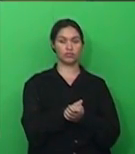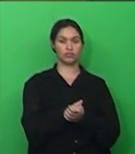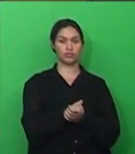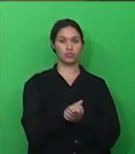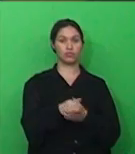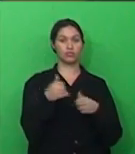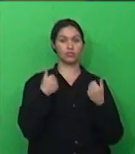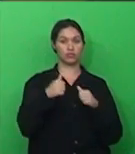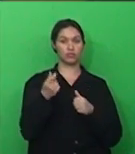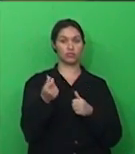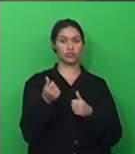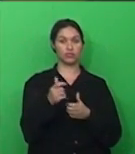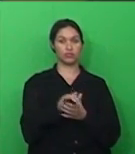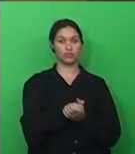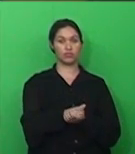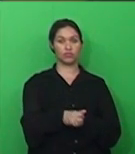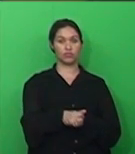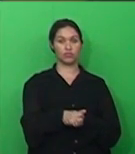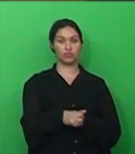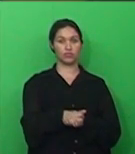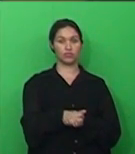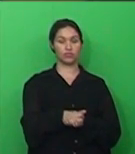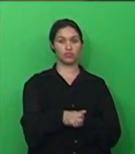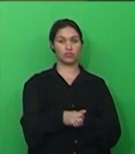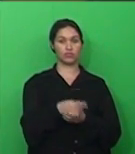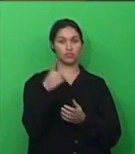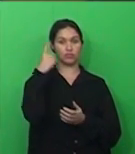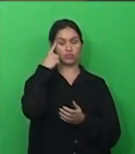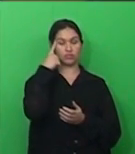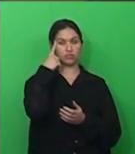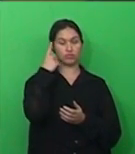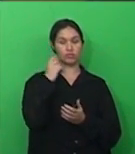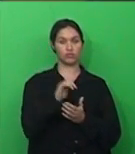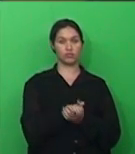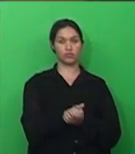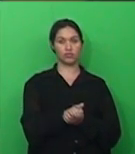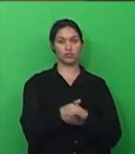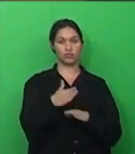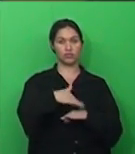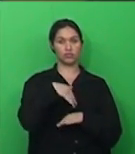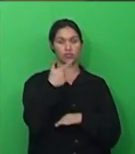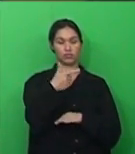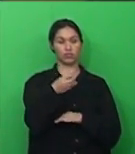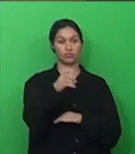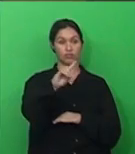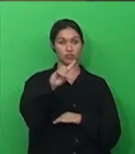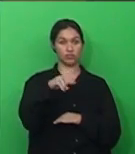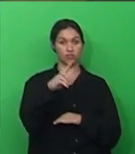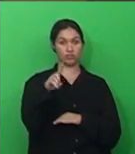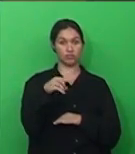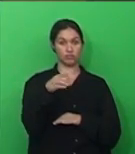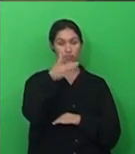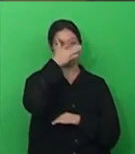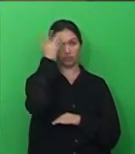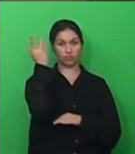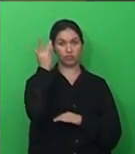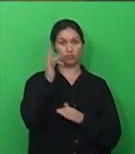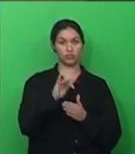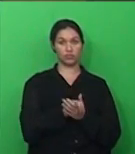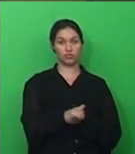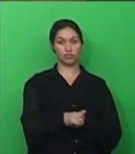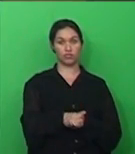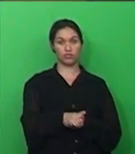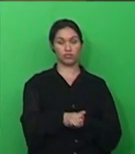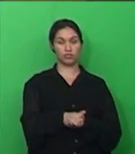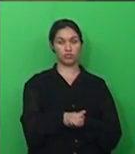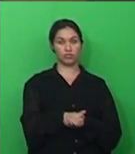né? E daí eu penso assim, ó, poxa, foram mais de 20 mil pessoas atendidas, mais de